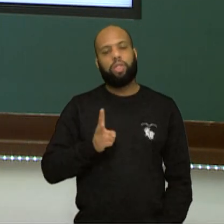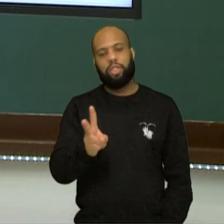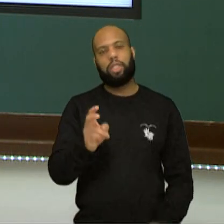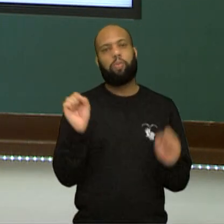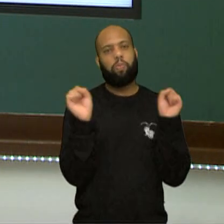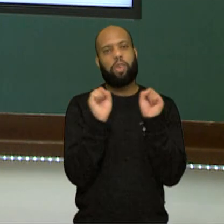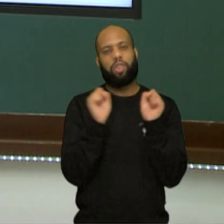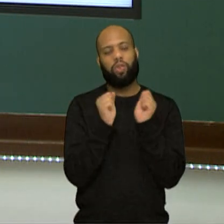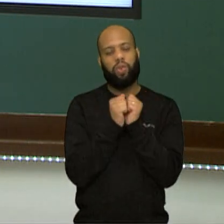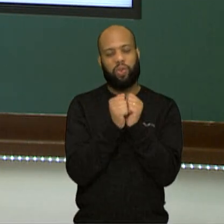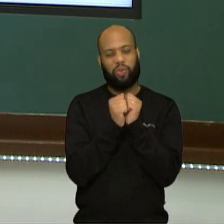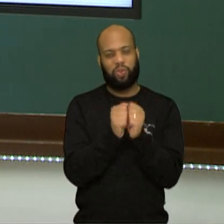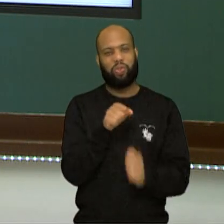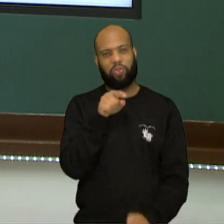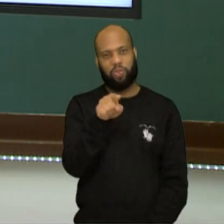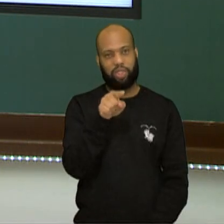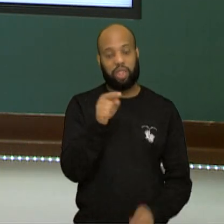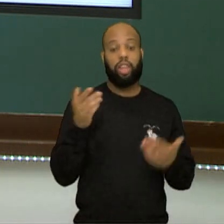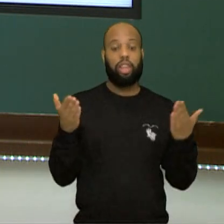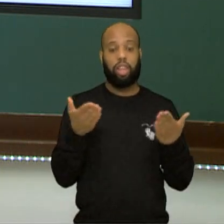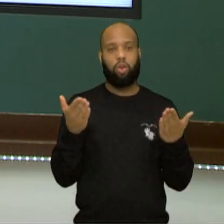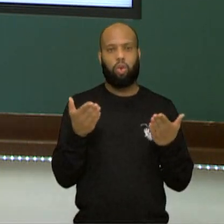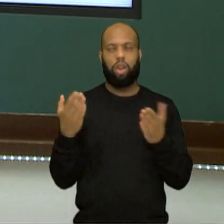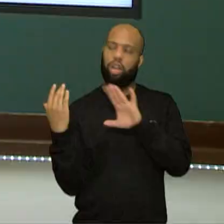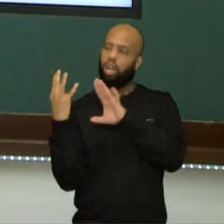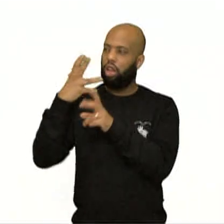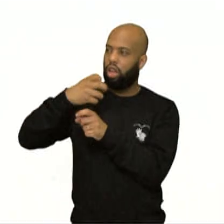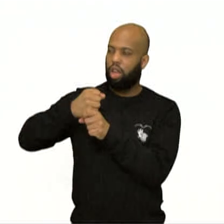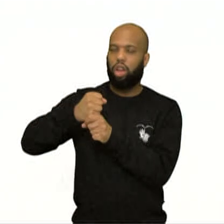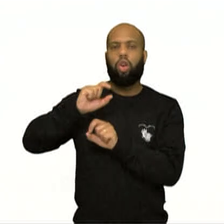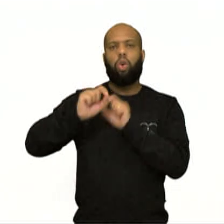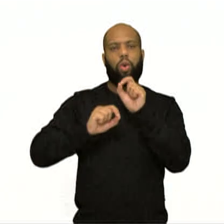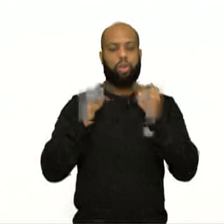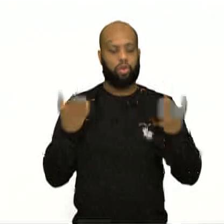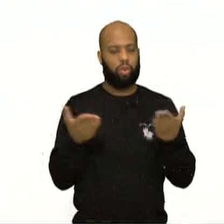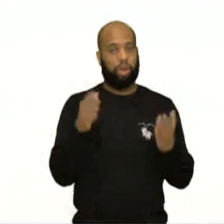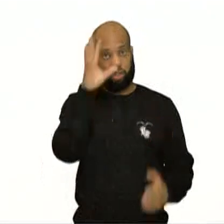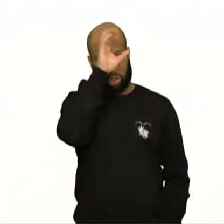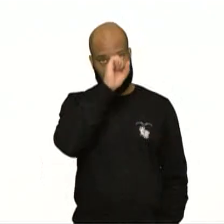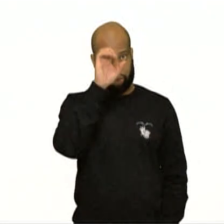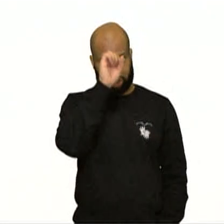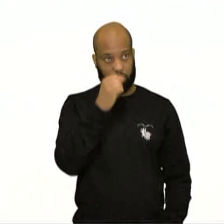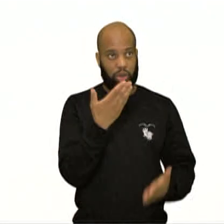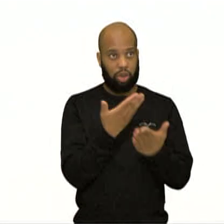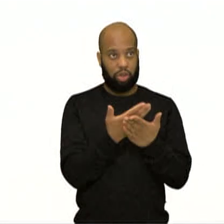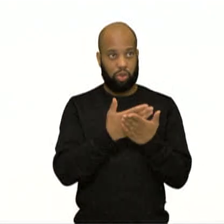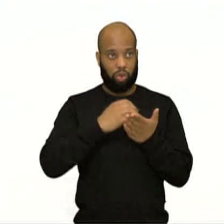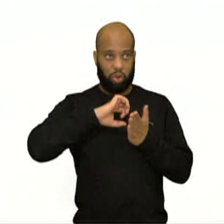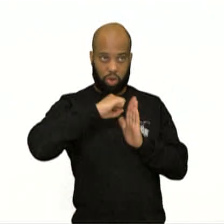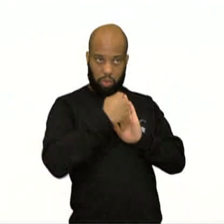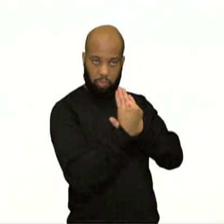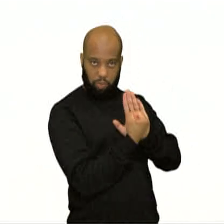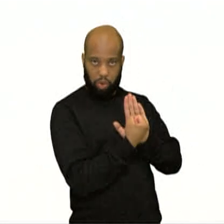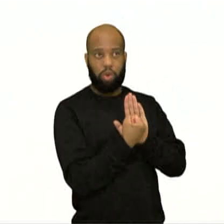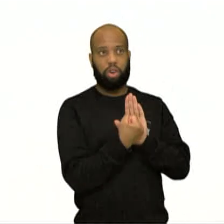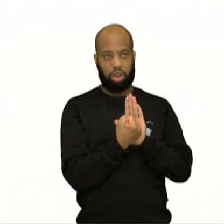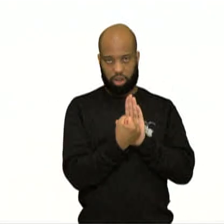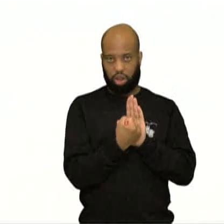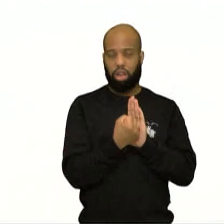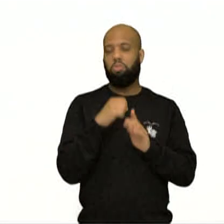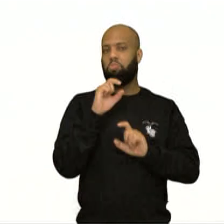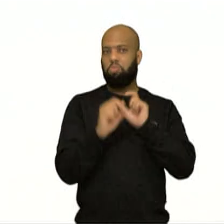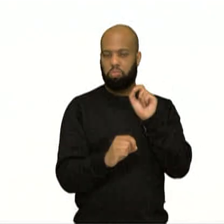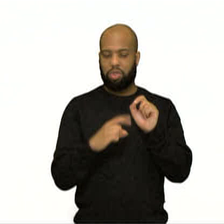aqui. Vamos retomar o que a gente viu hoje? Então, estudamos o marco civilizatório contemporâneo, que é a